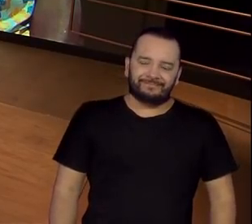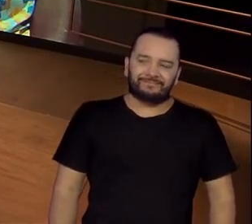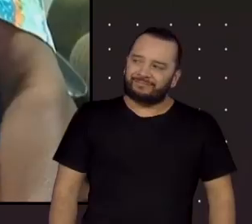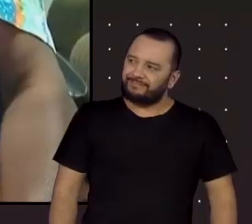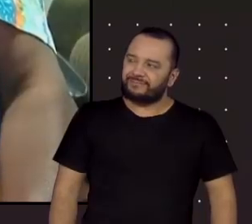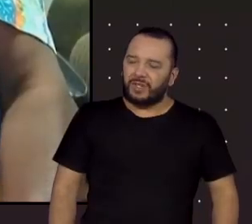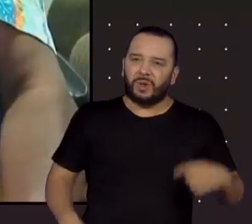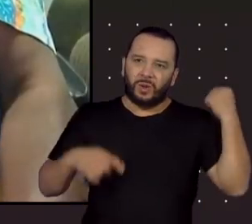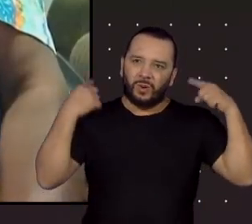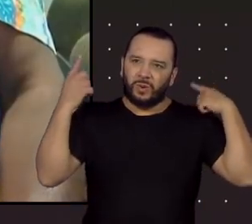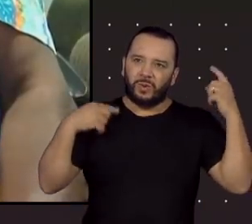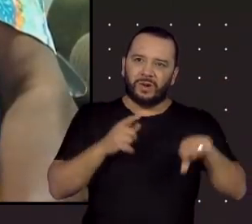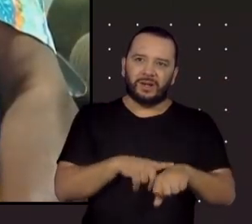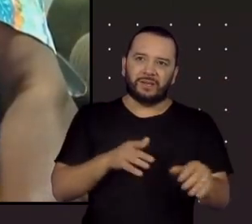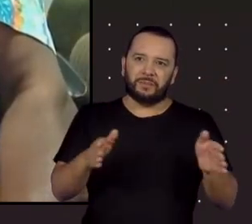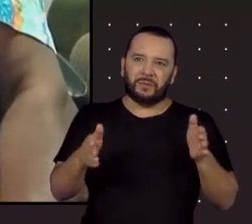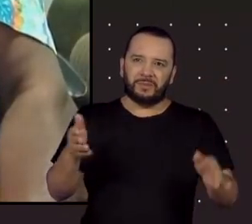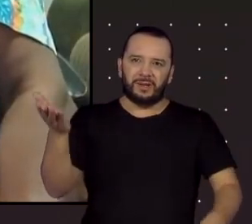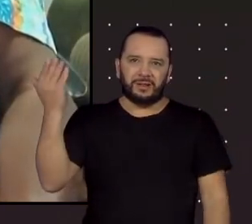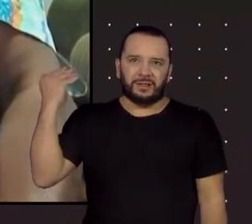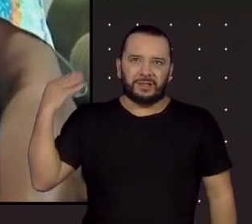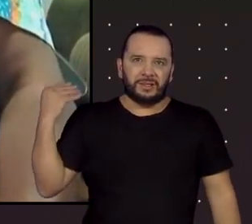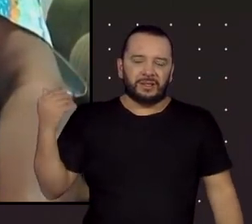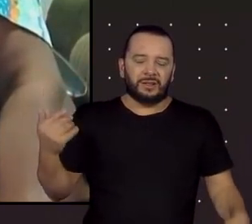Loucura, aquele momento foi danado.